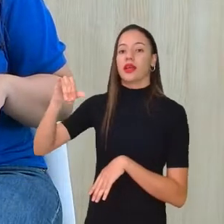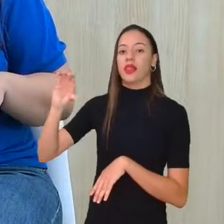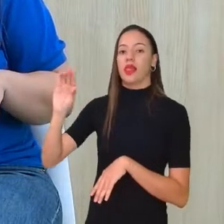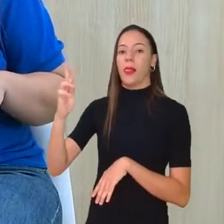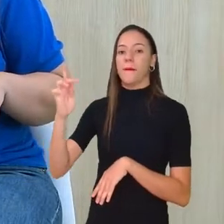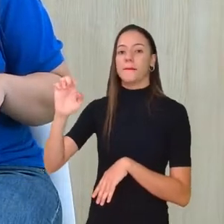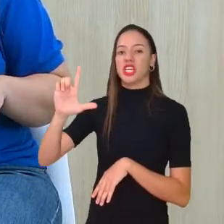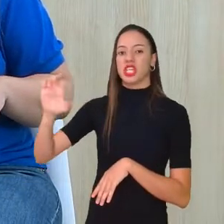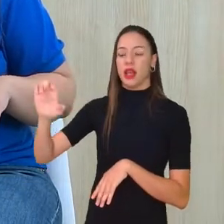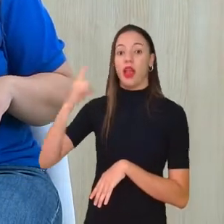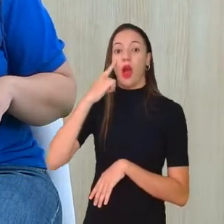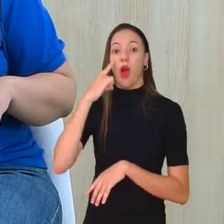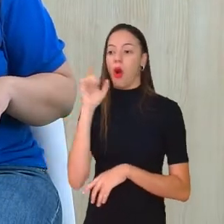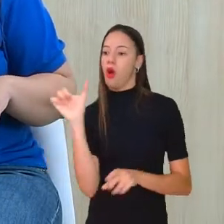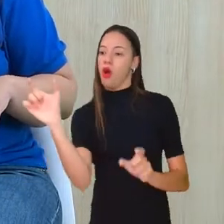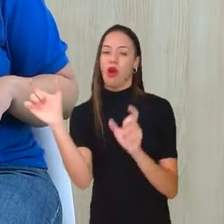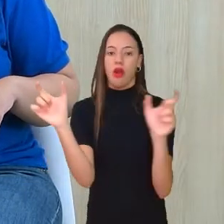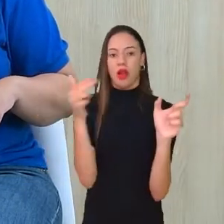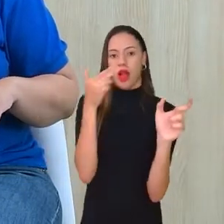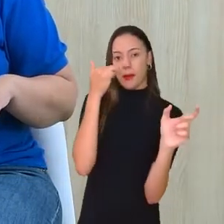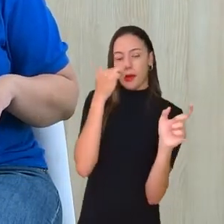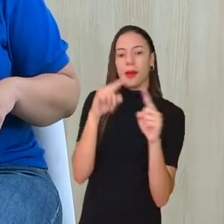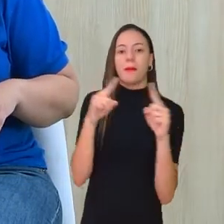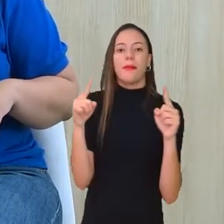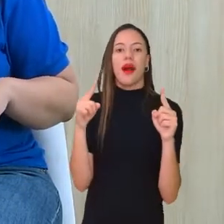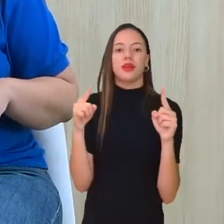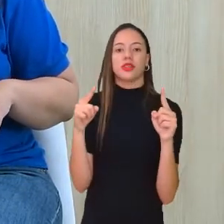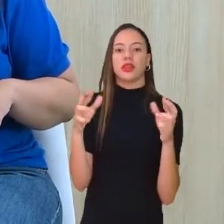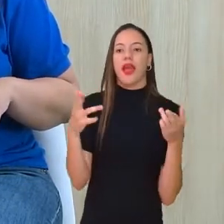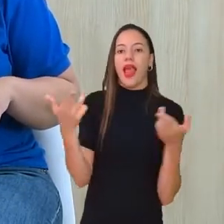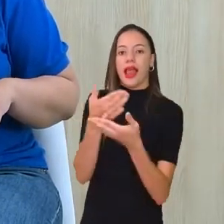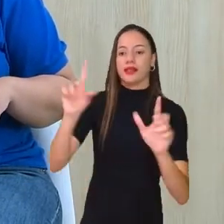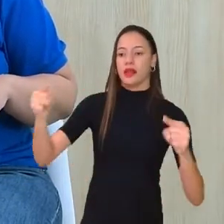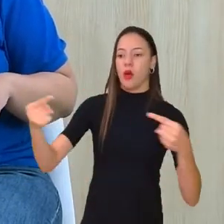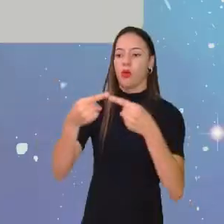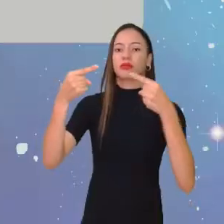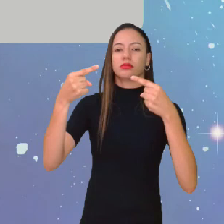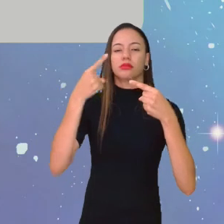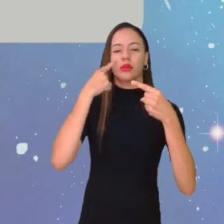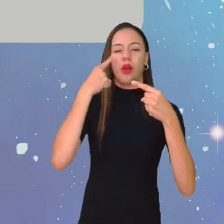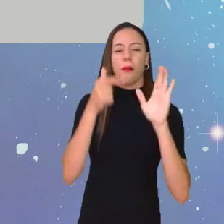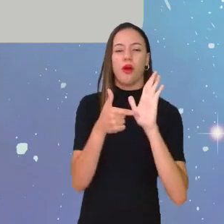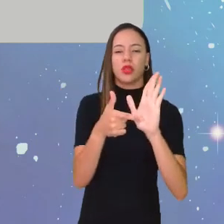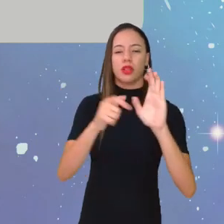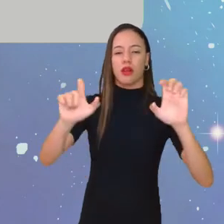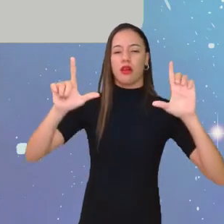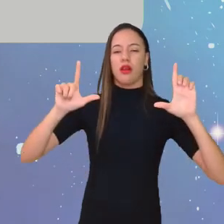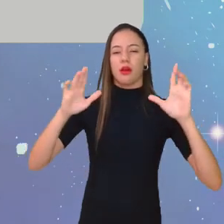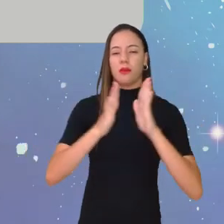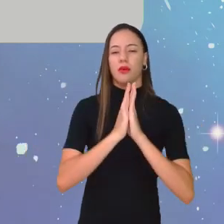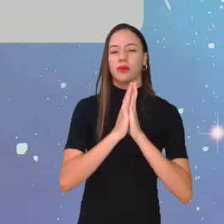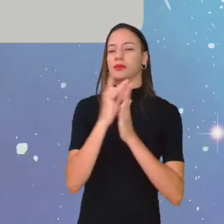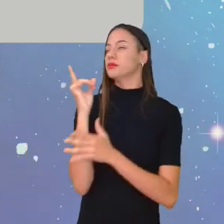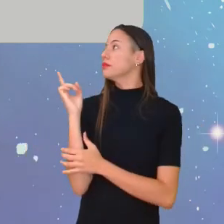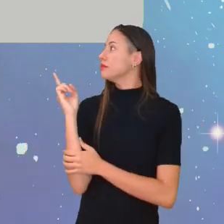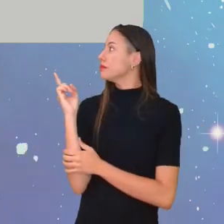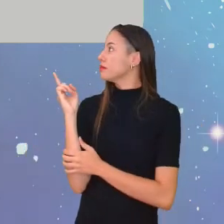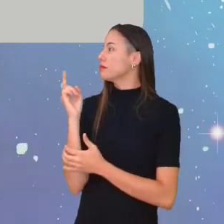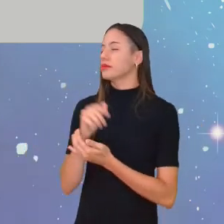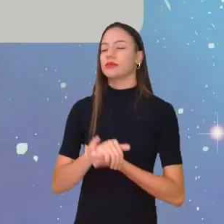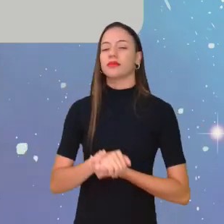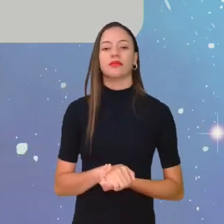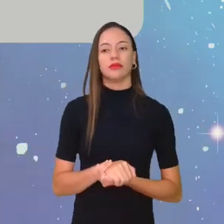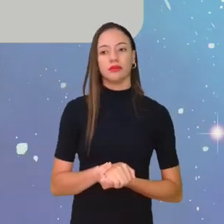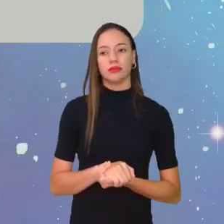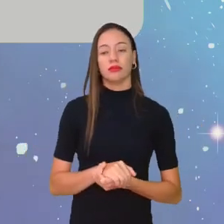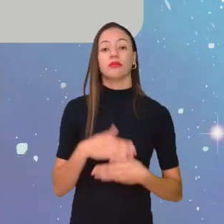mesma informação com relação àquele tipo. Bota aí na tela, por favor, de novo. Então, nisso daí,